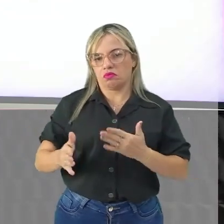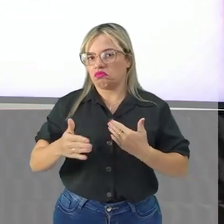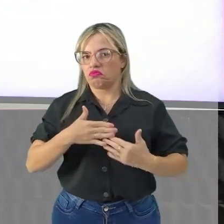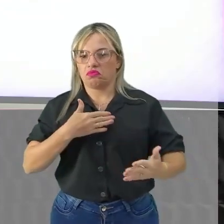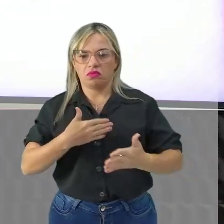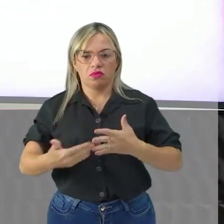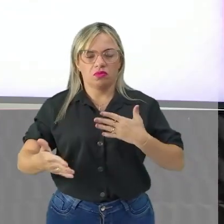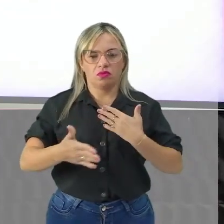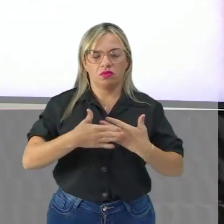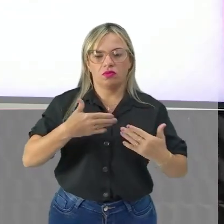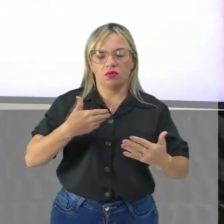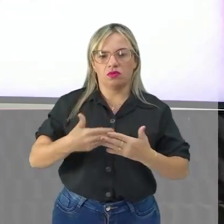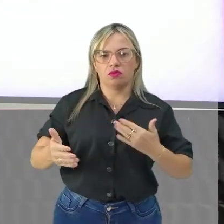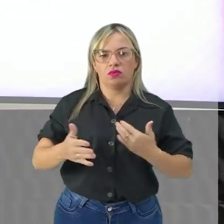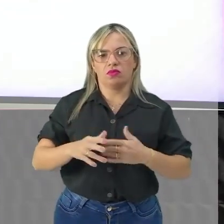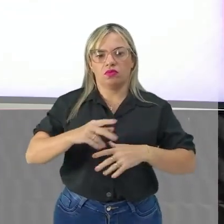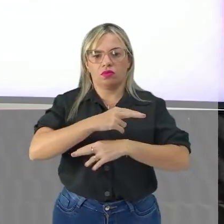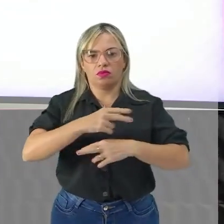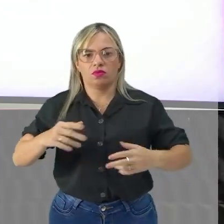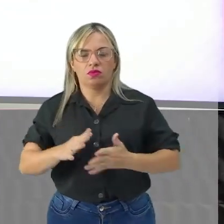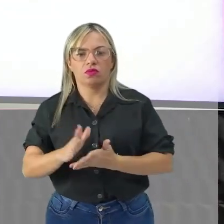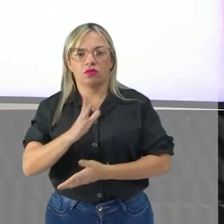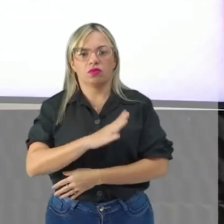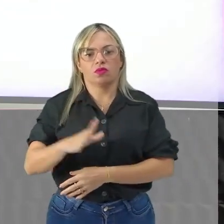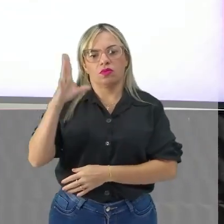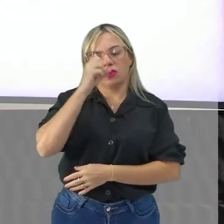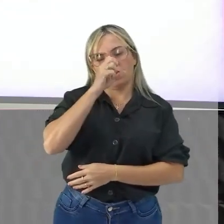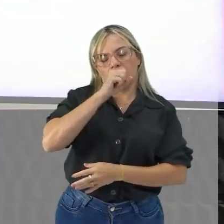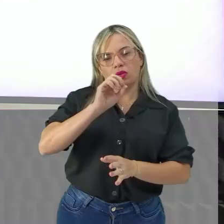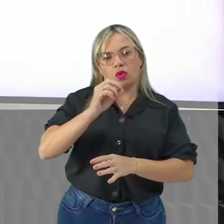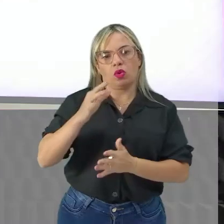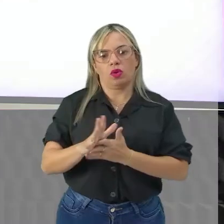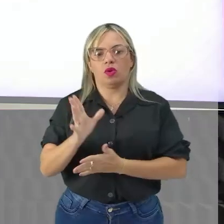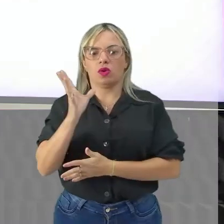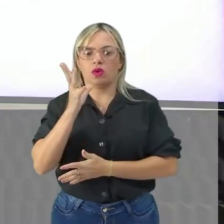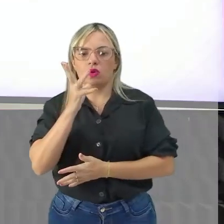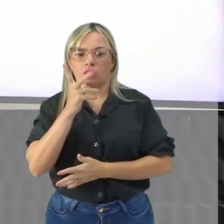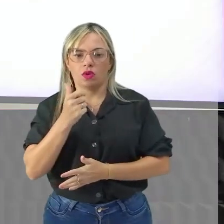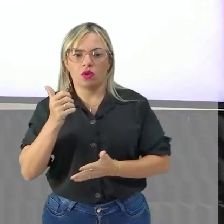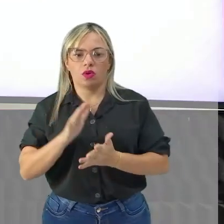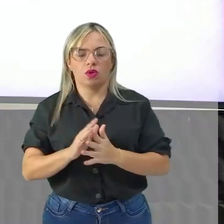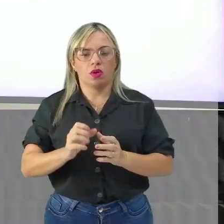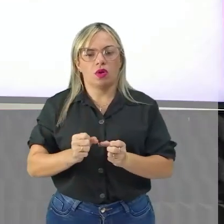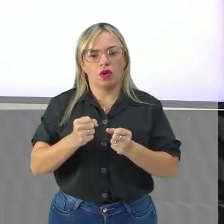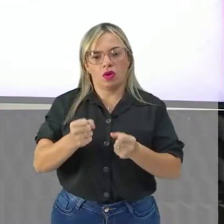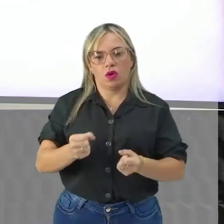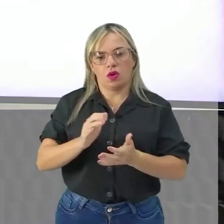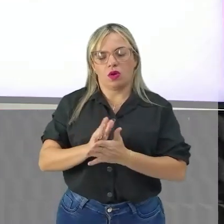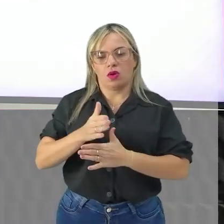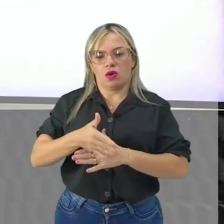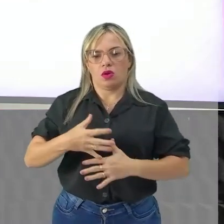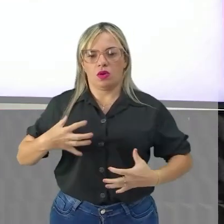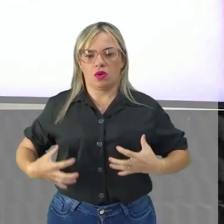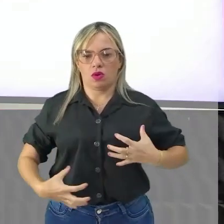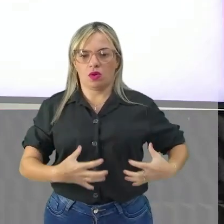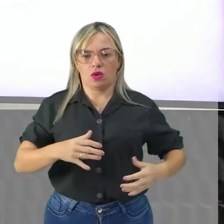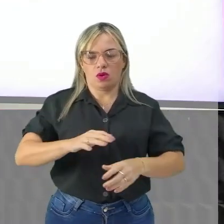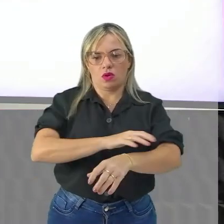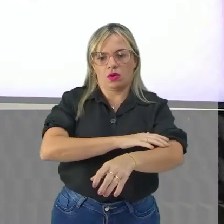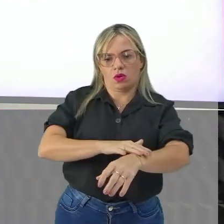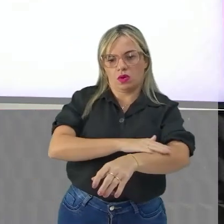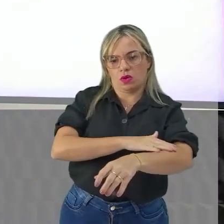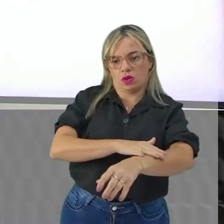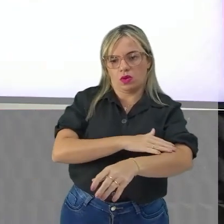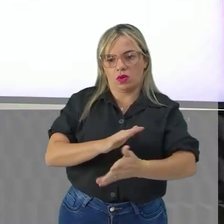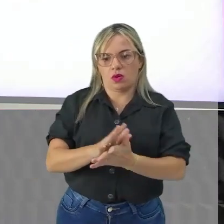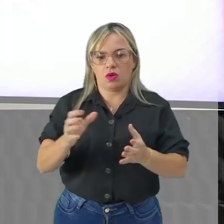quem multiplica muito rápido ou multiplica mais lentamente, e da capacidade de invadir os tecidos e órgãos vizinhos